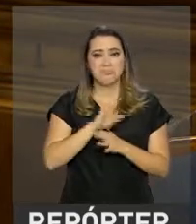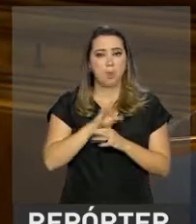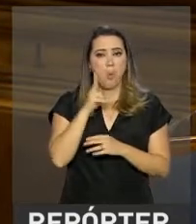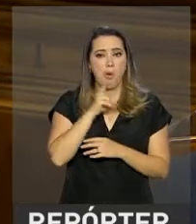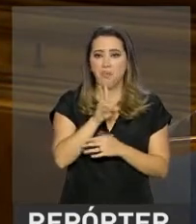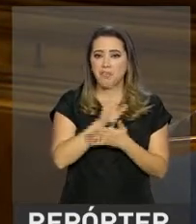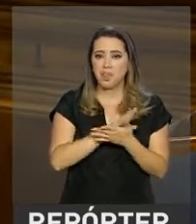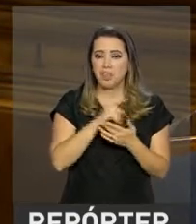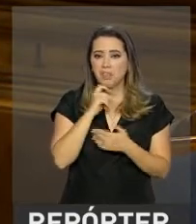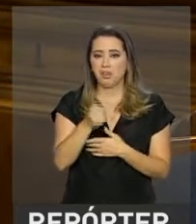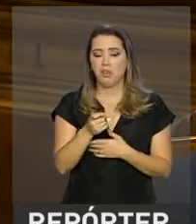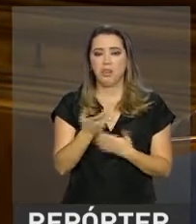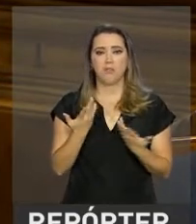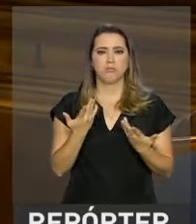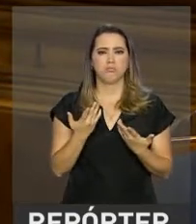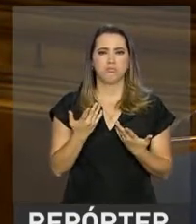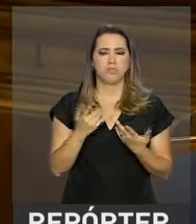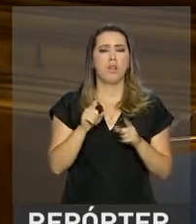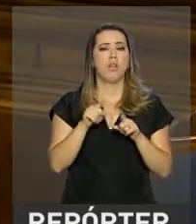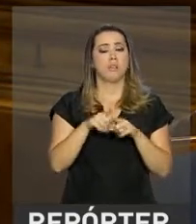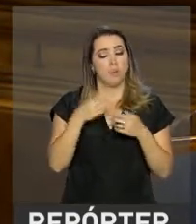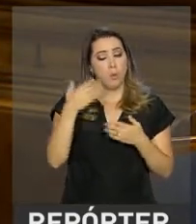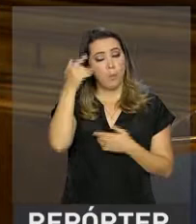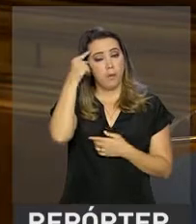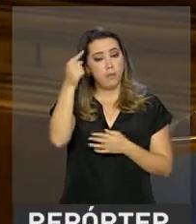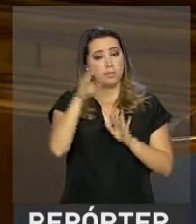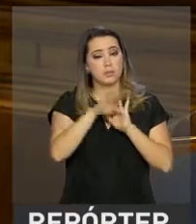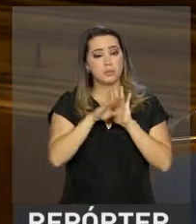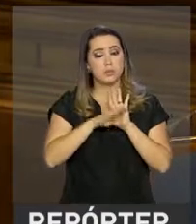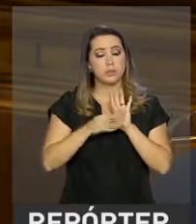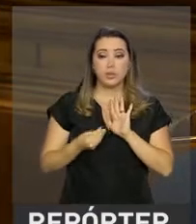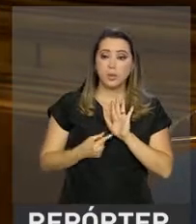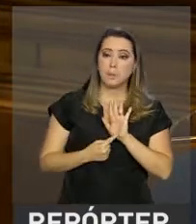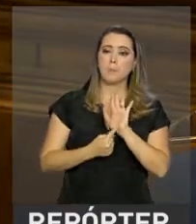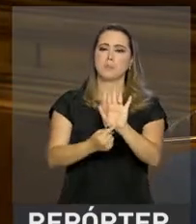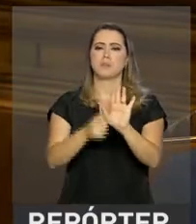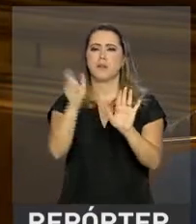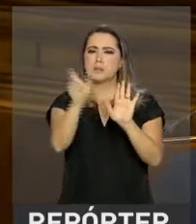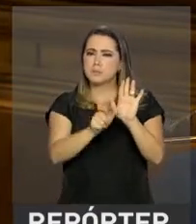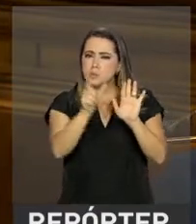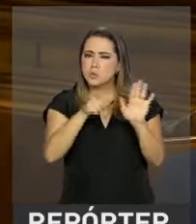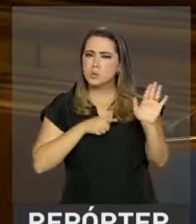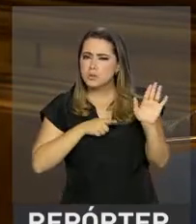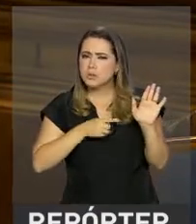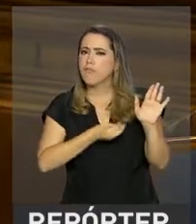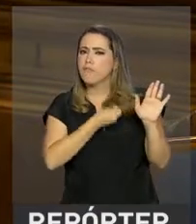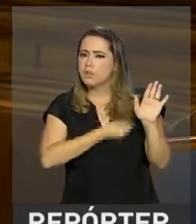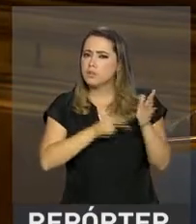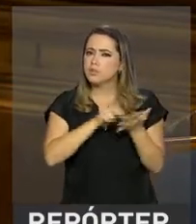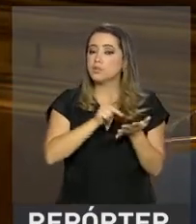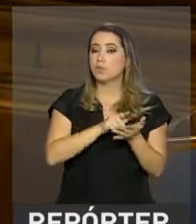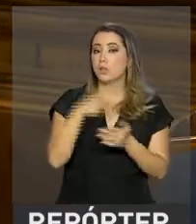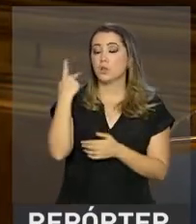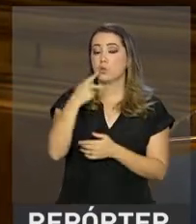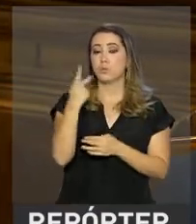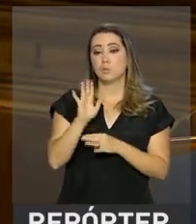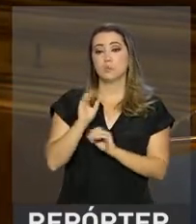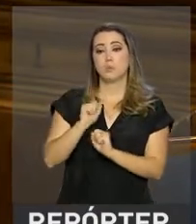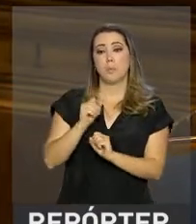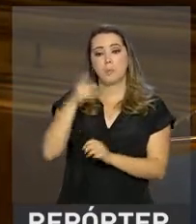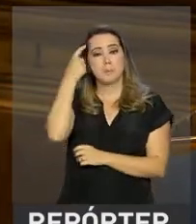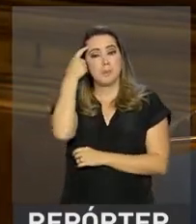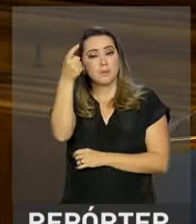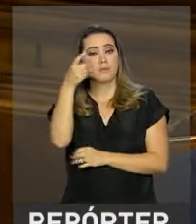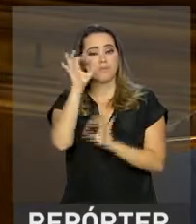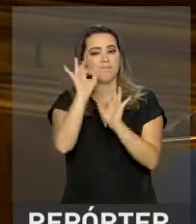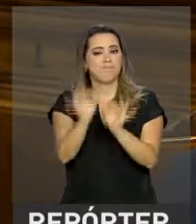ideia desse projeto é justamente dar uma maior visibilidade a essas pessoas para que políticas públicas possam ser